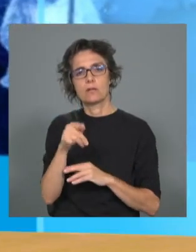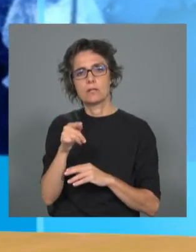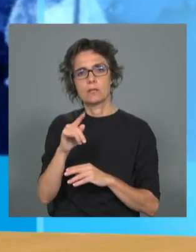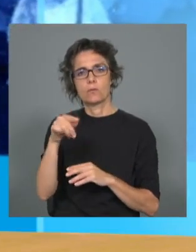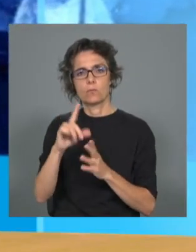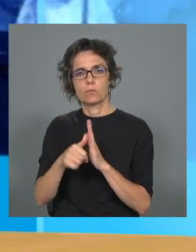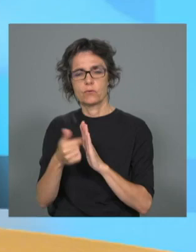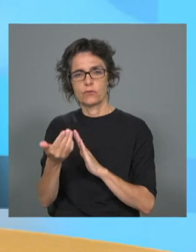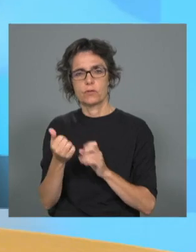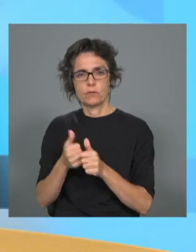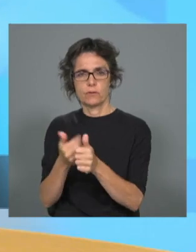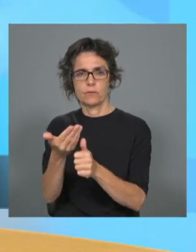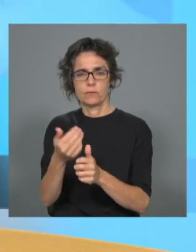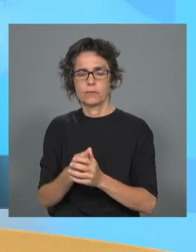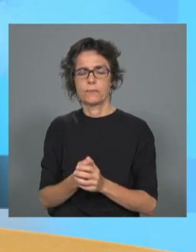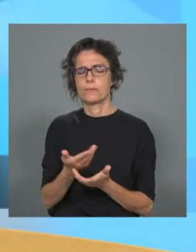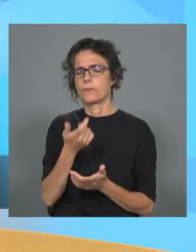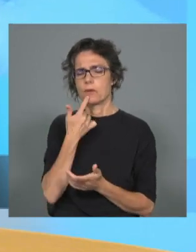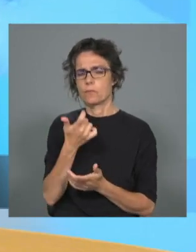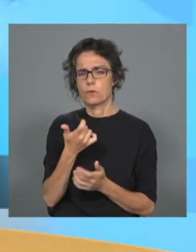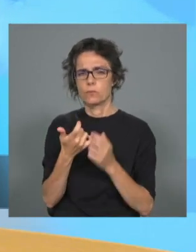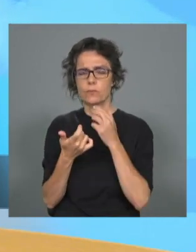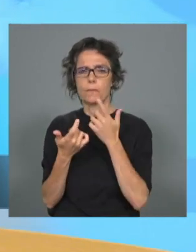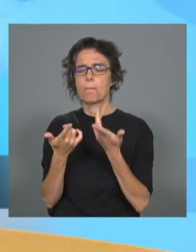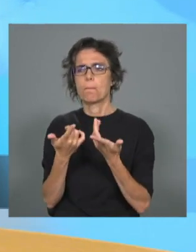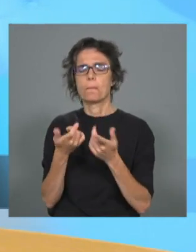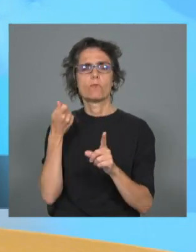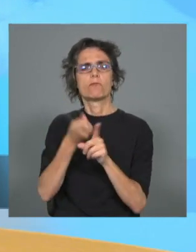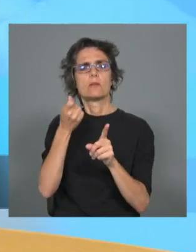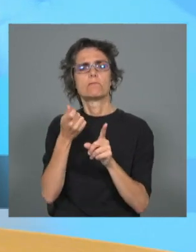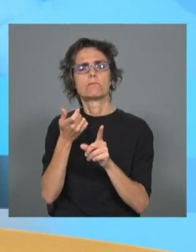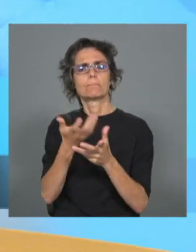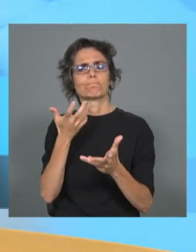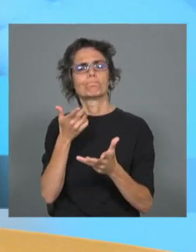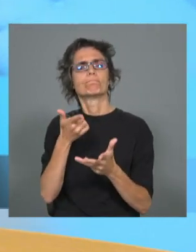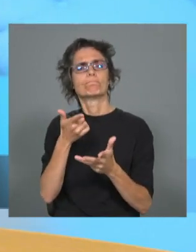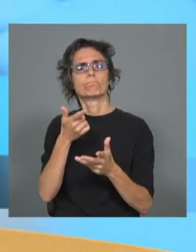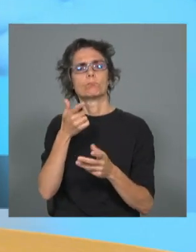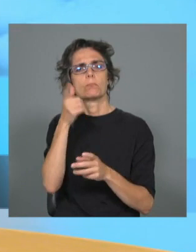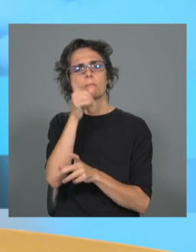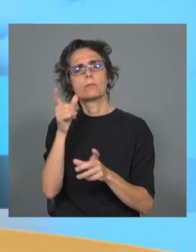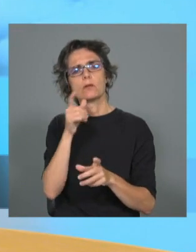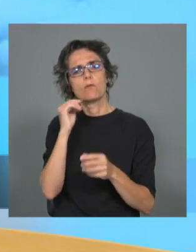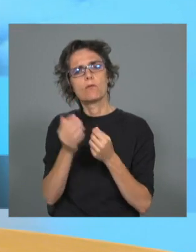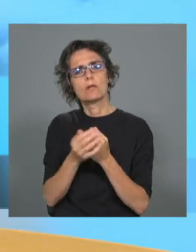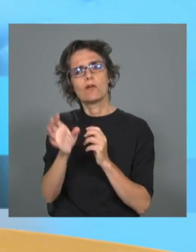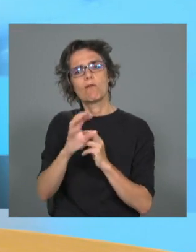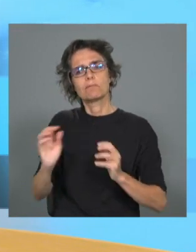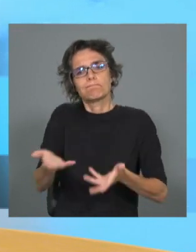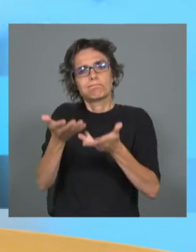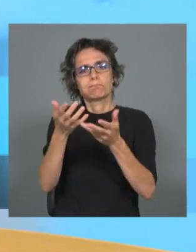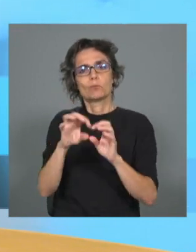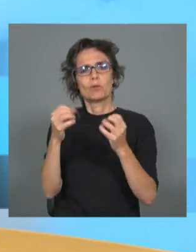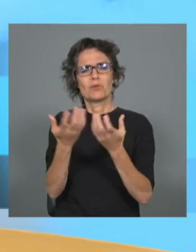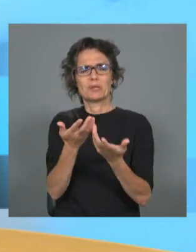Mas nesta linha, quais são os grandes desafios para um envelhecimento ativo numa sociedade